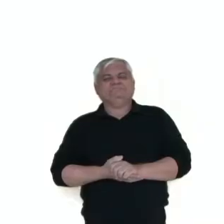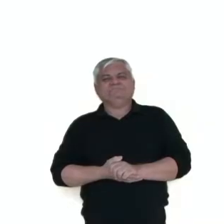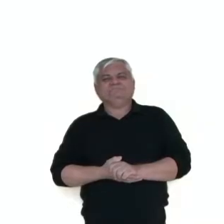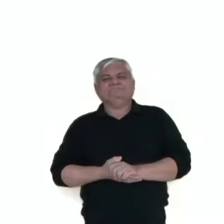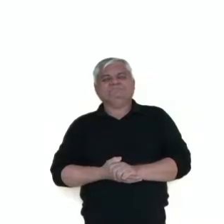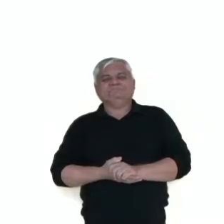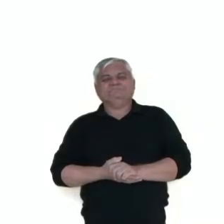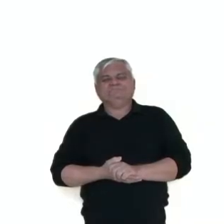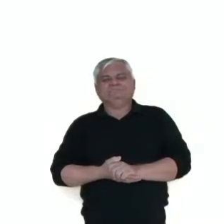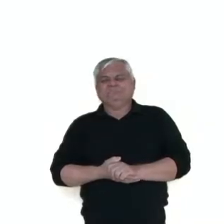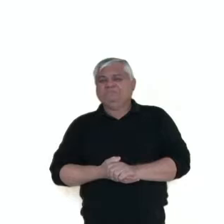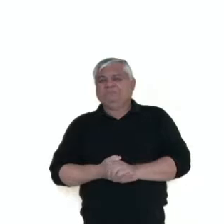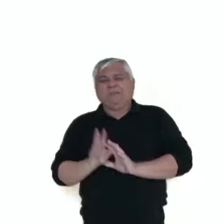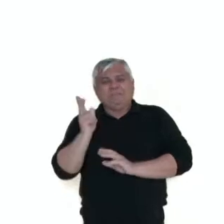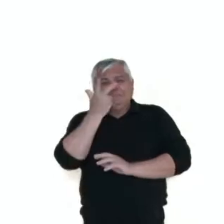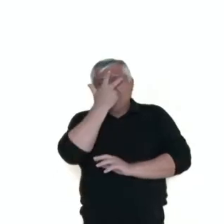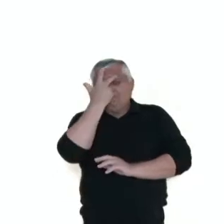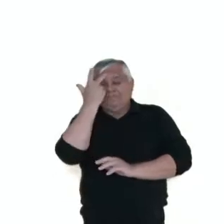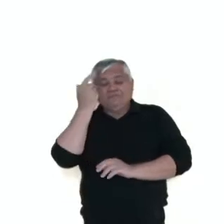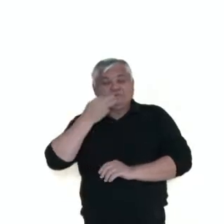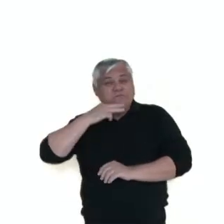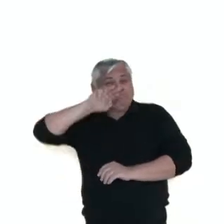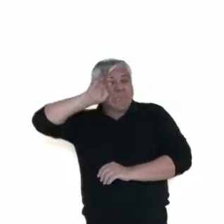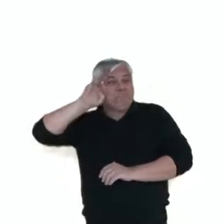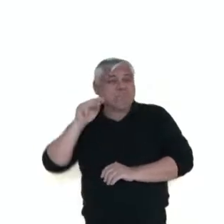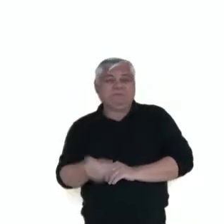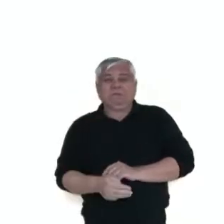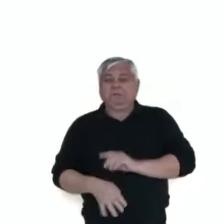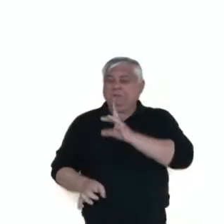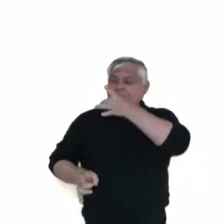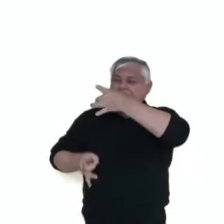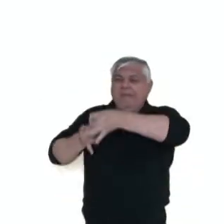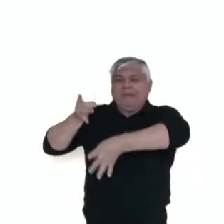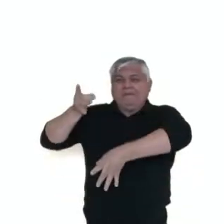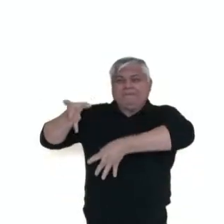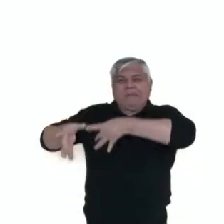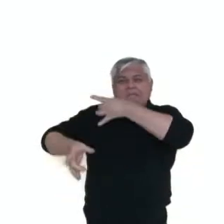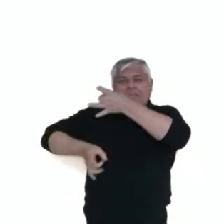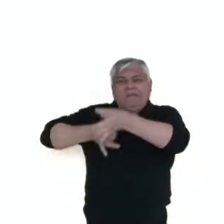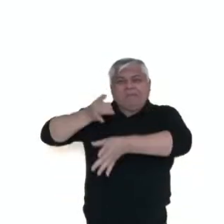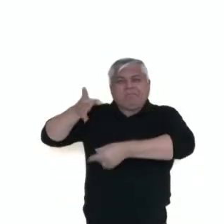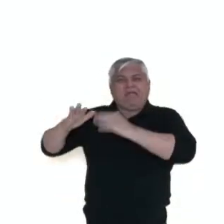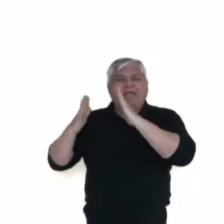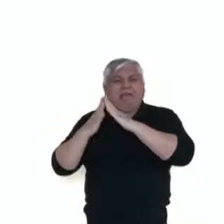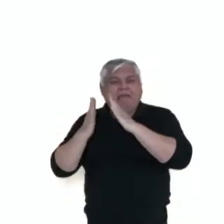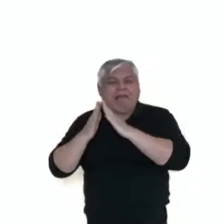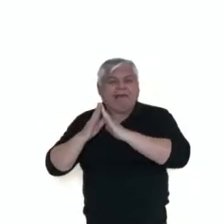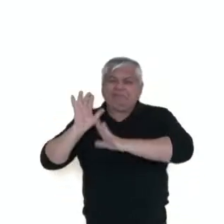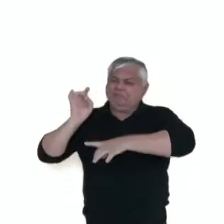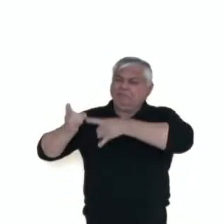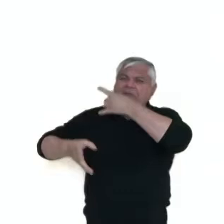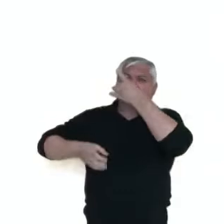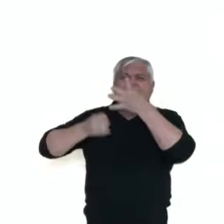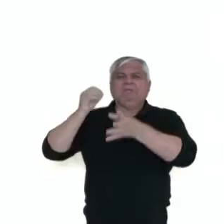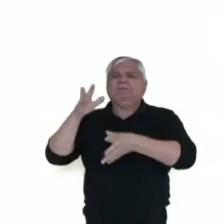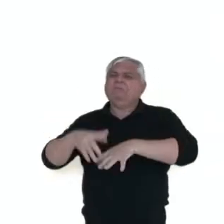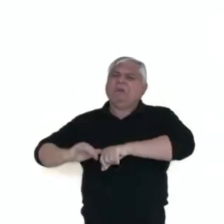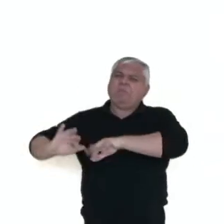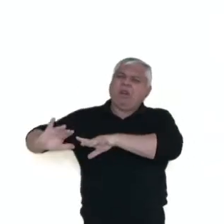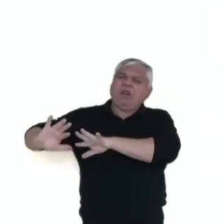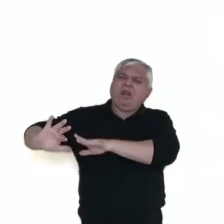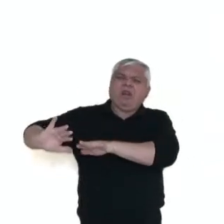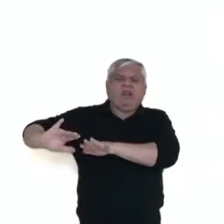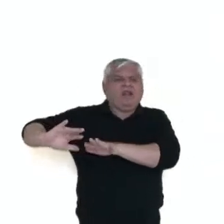Milhões de pessoas foram forçadas a deixar as suas casas e as cidades e a vivenciar um longo processo de